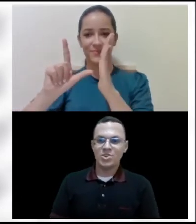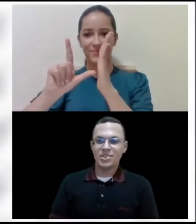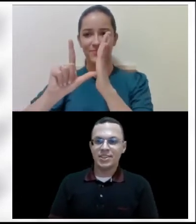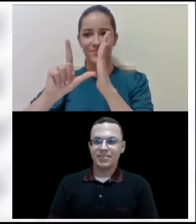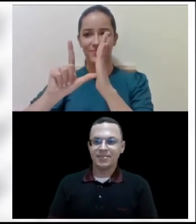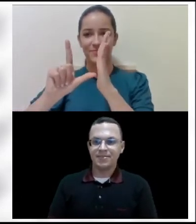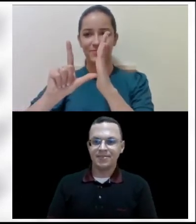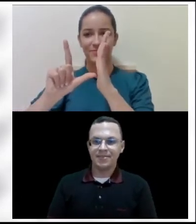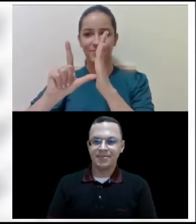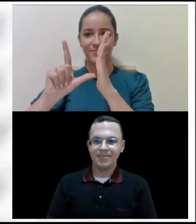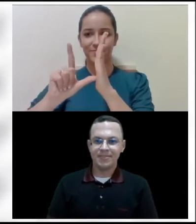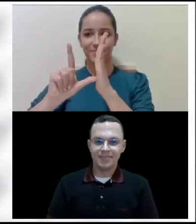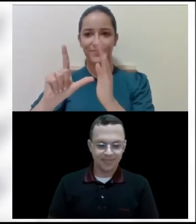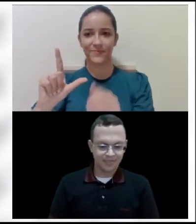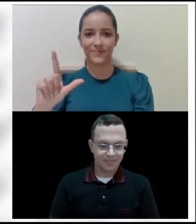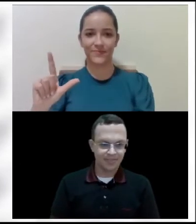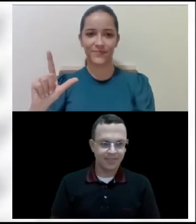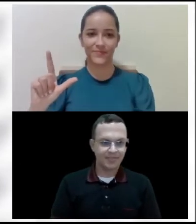Loja.